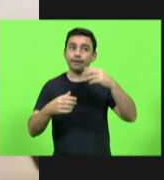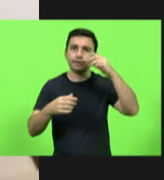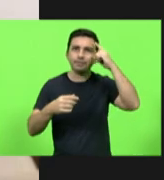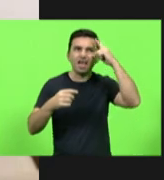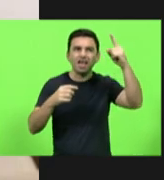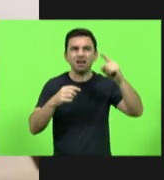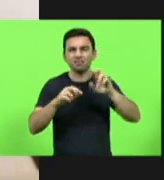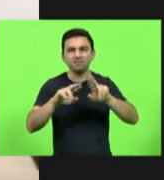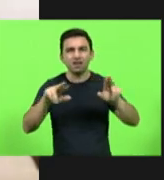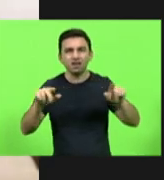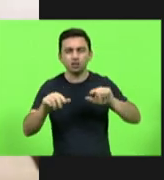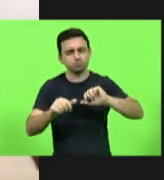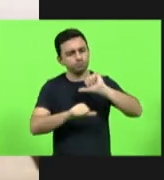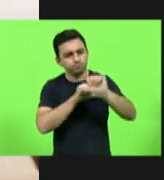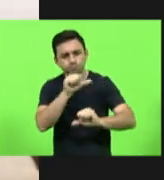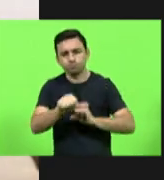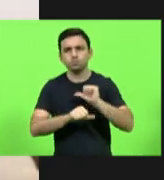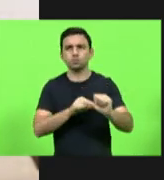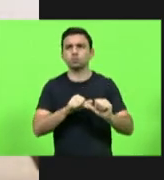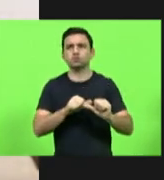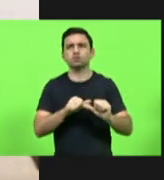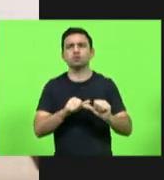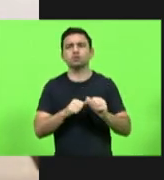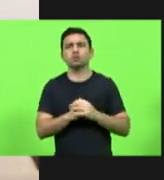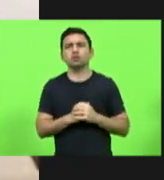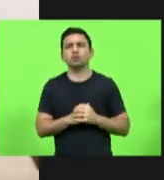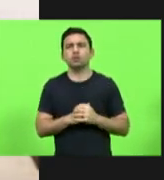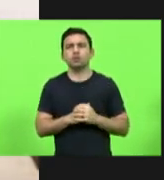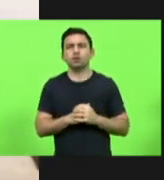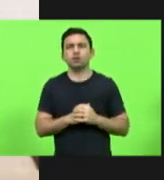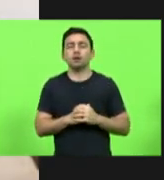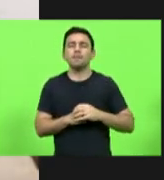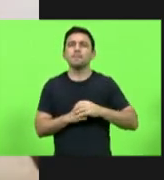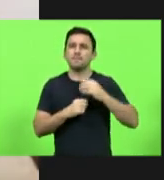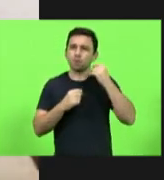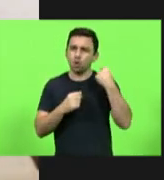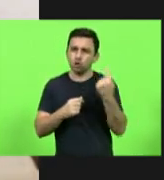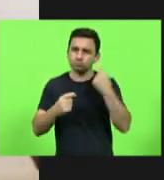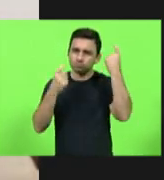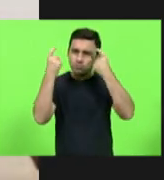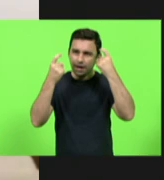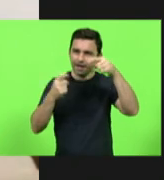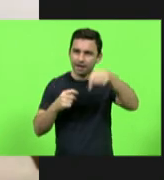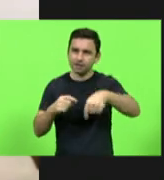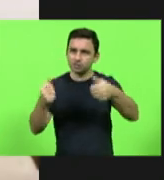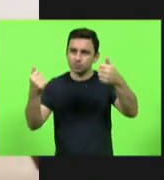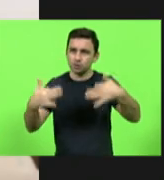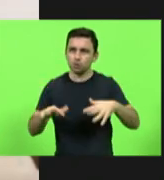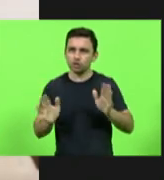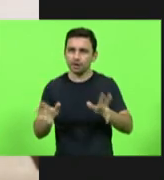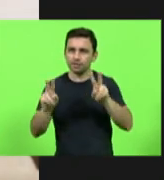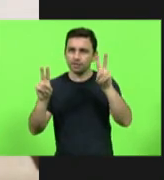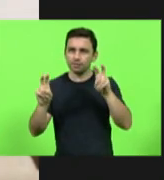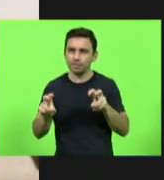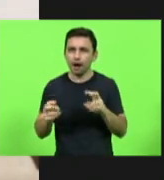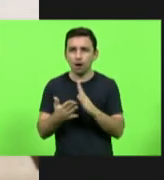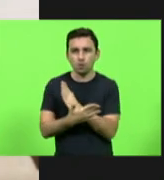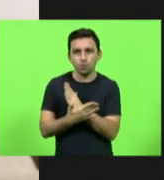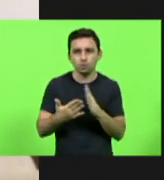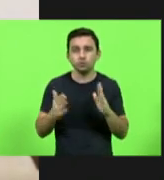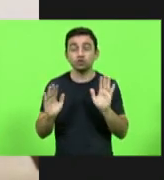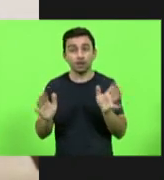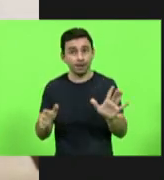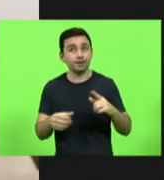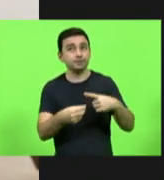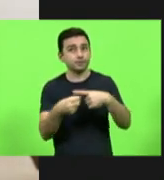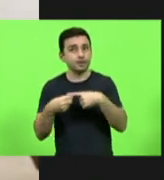reconstruir processos, porque a grande preocupação colocada aqui já se manifesta em algumas situações, em alguns municípios.